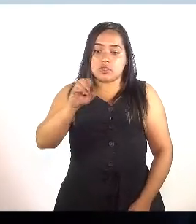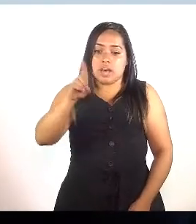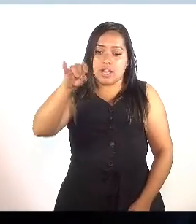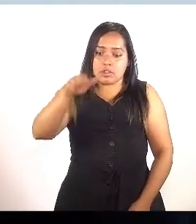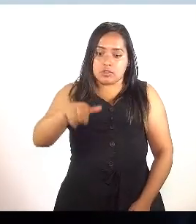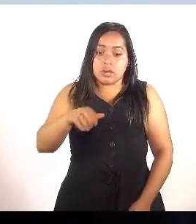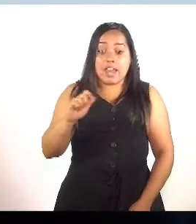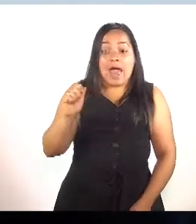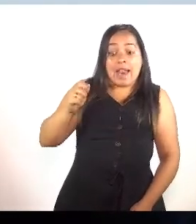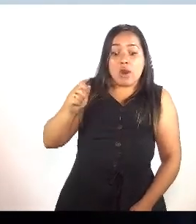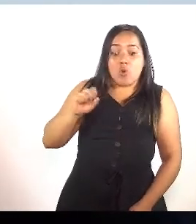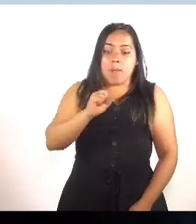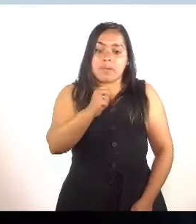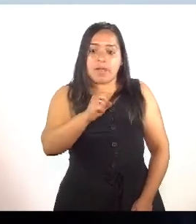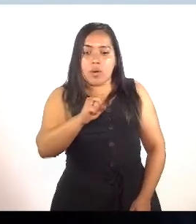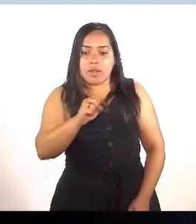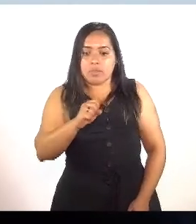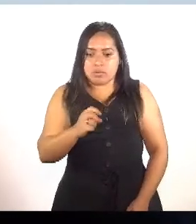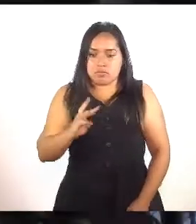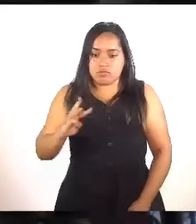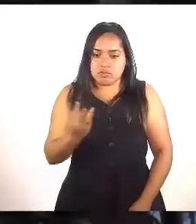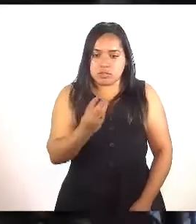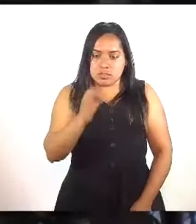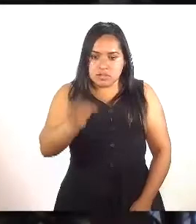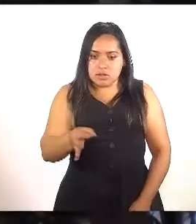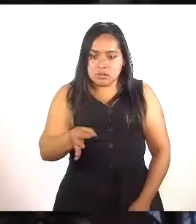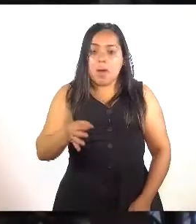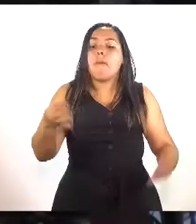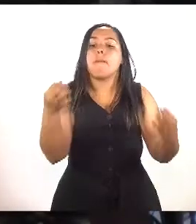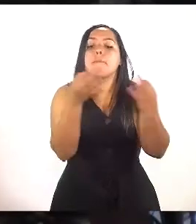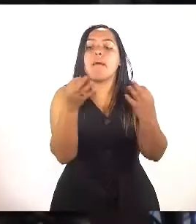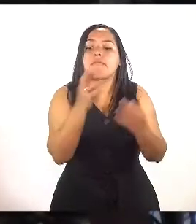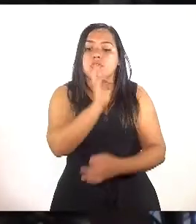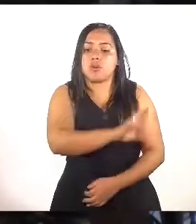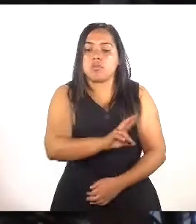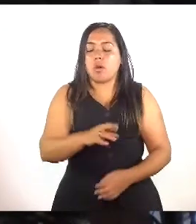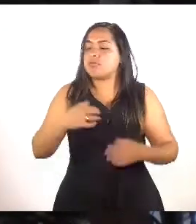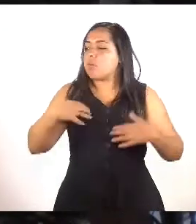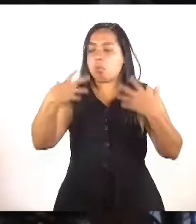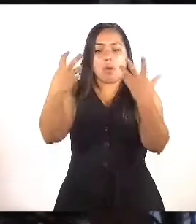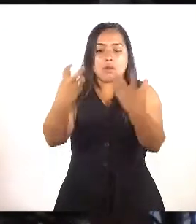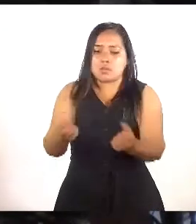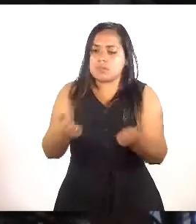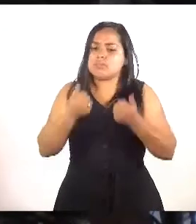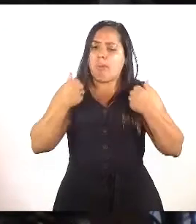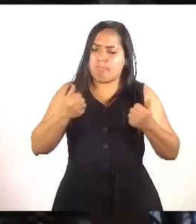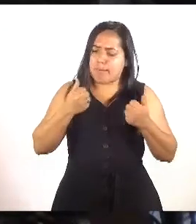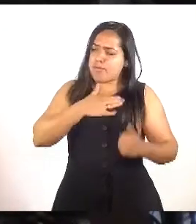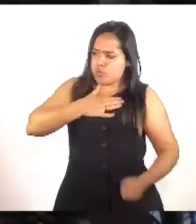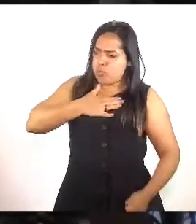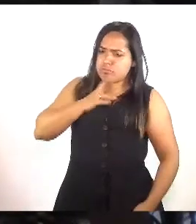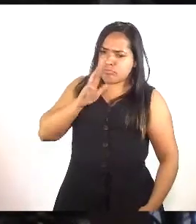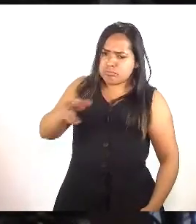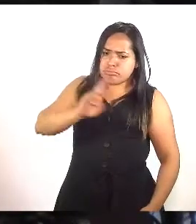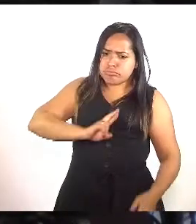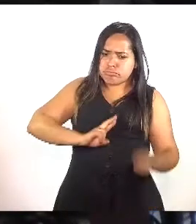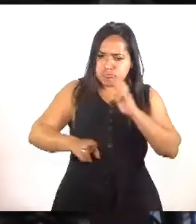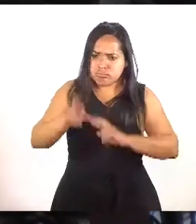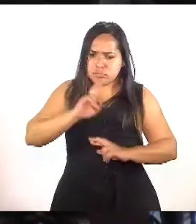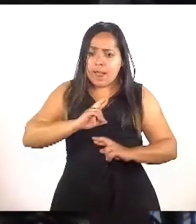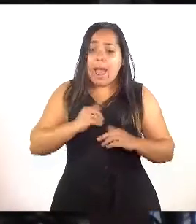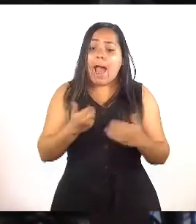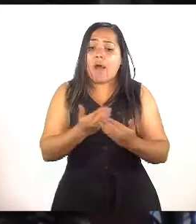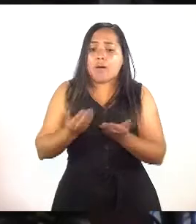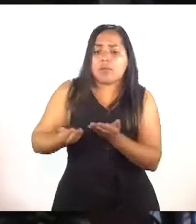e Saquarema. Perfeito. Me dou por satisfeito e passo a palavra